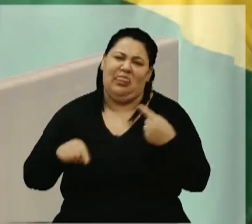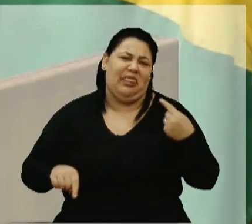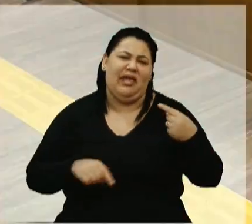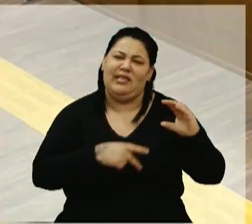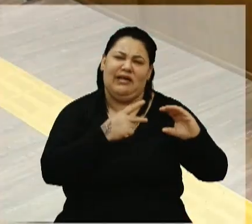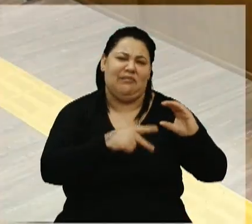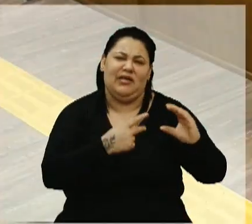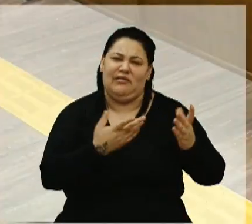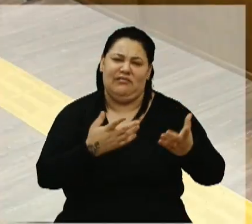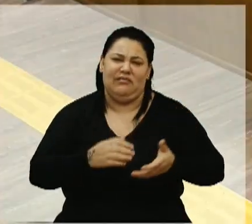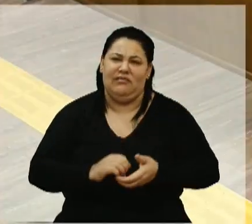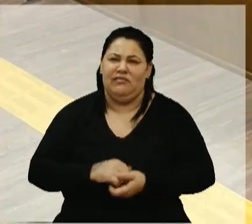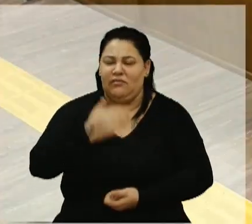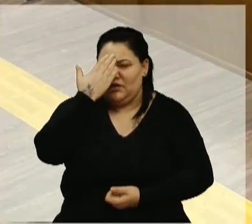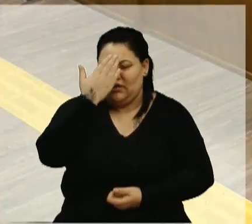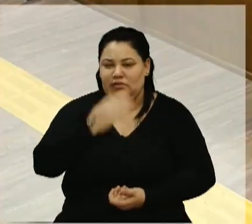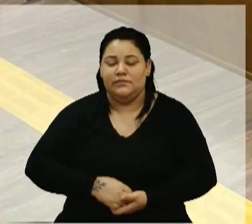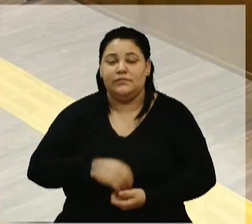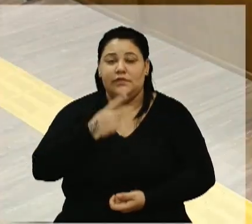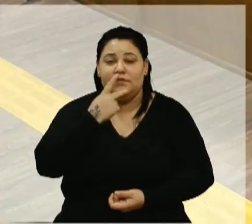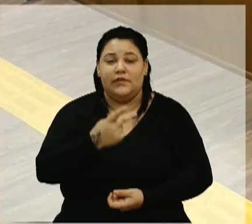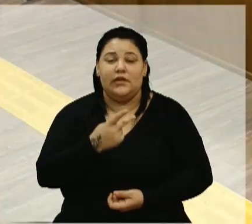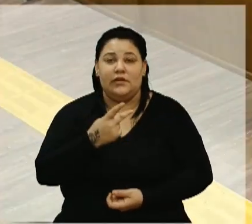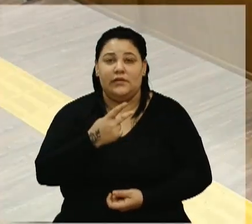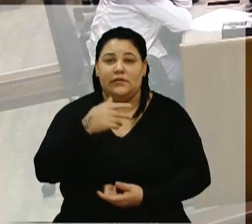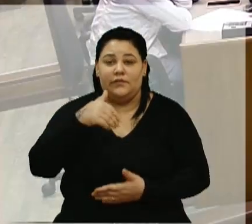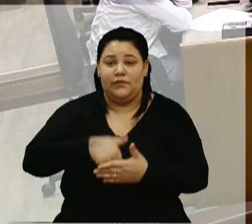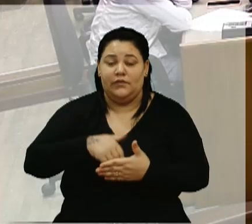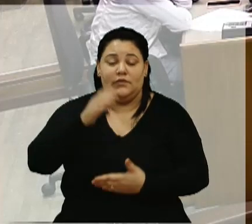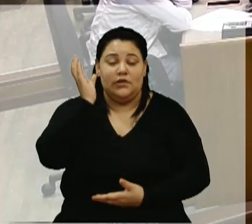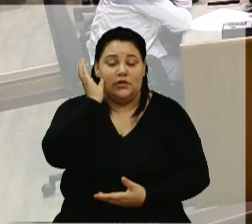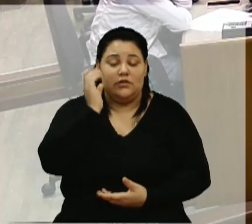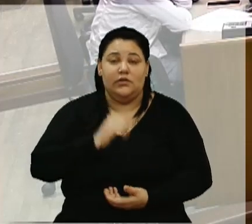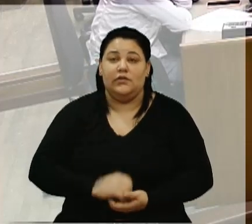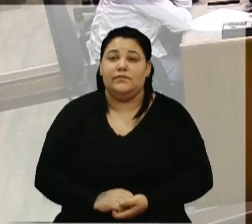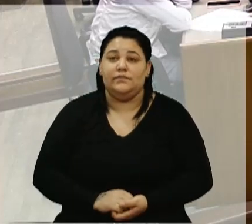Obrigado. Declaração de voto, vereador Cadori.